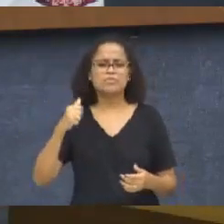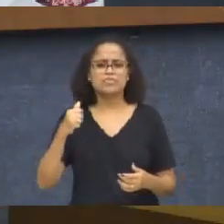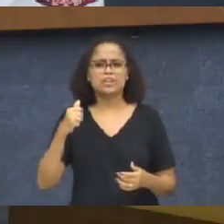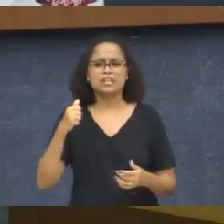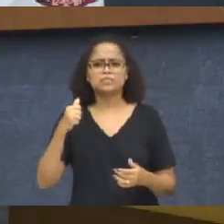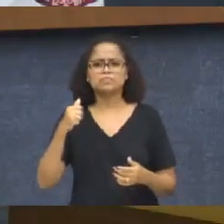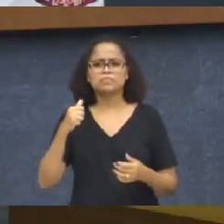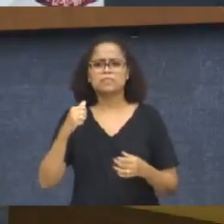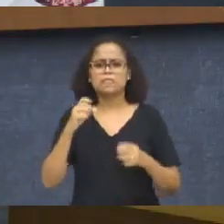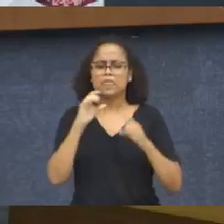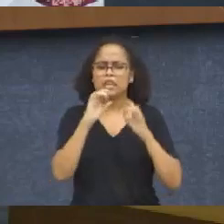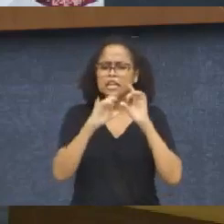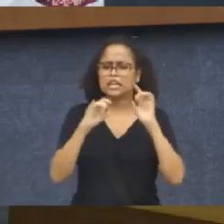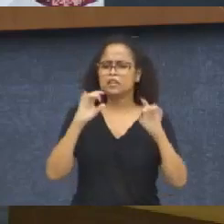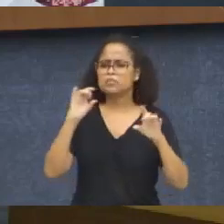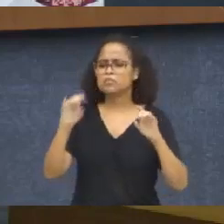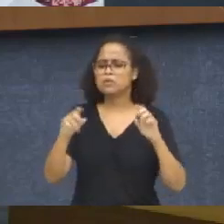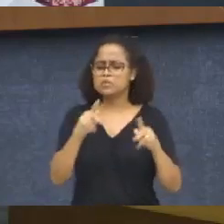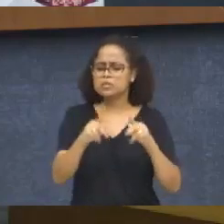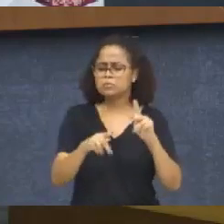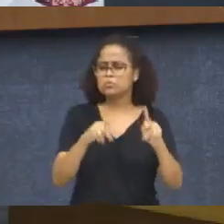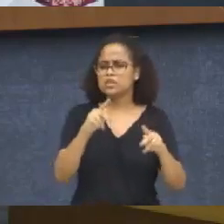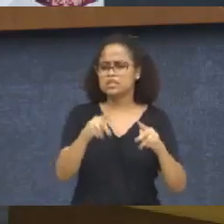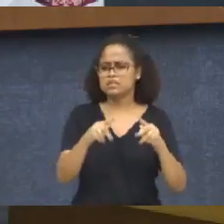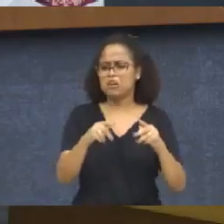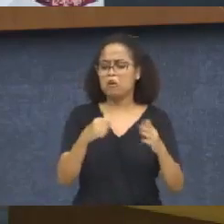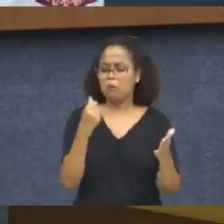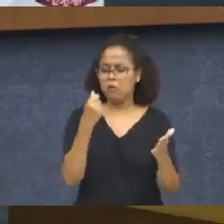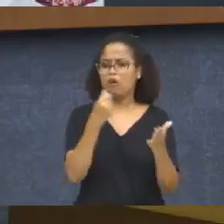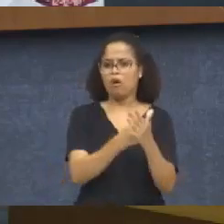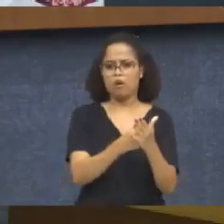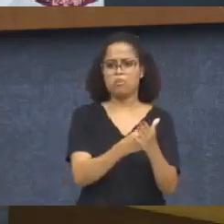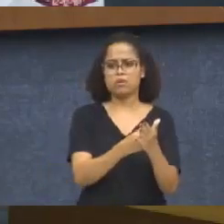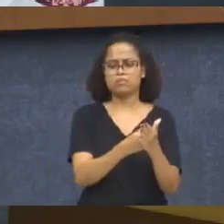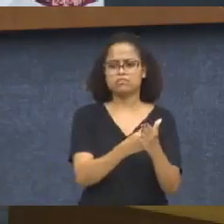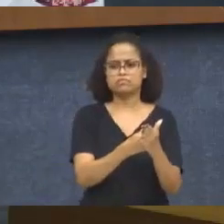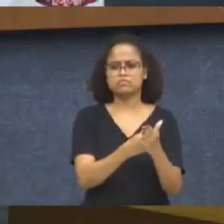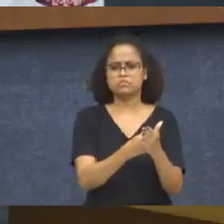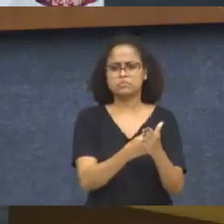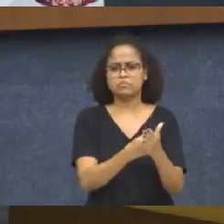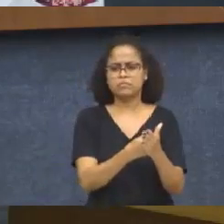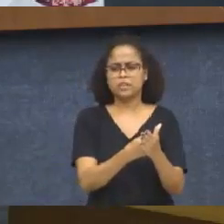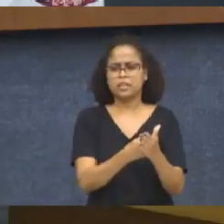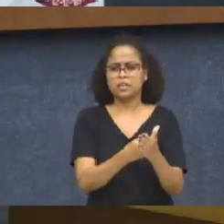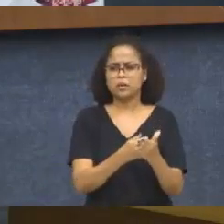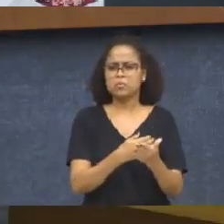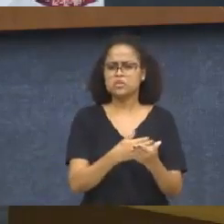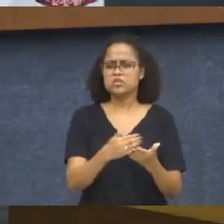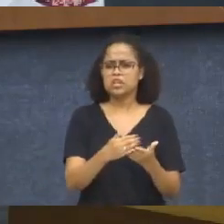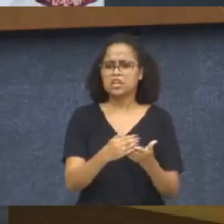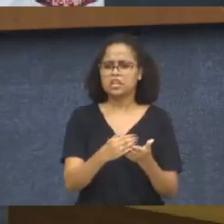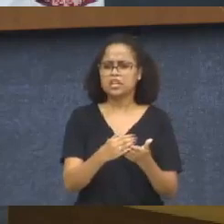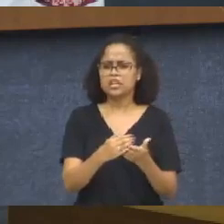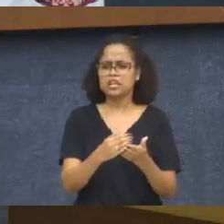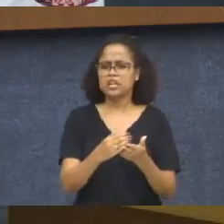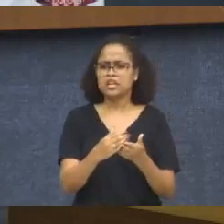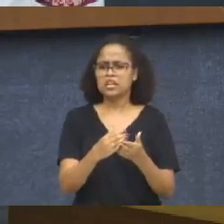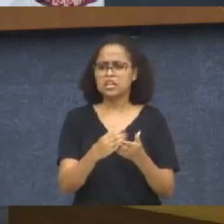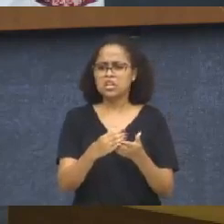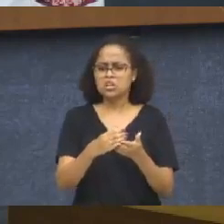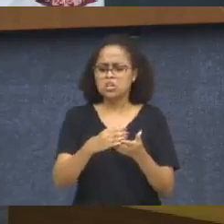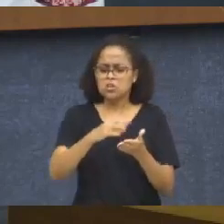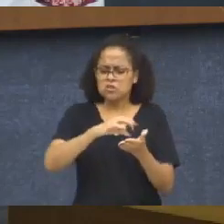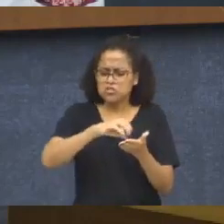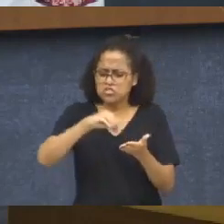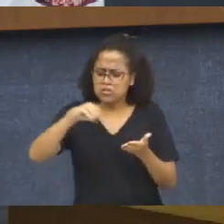pessoas mais cobram deles. Nós, a partir dali, presidente, nós separamos 1% da